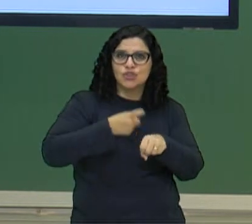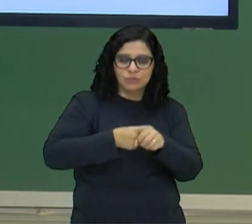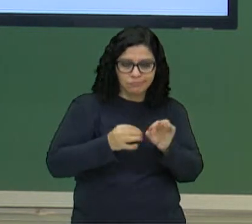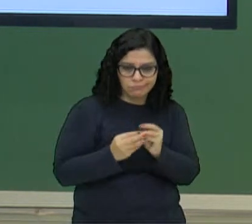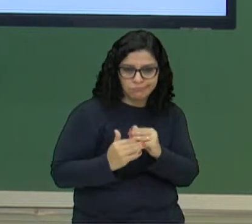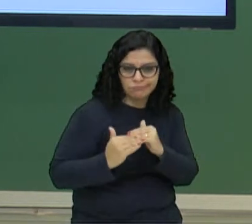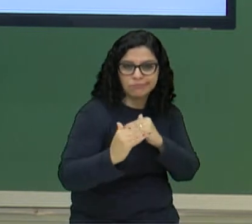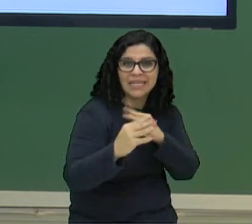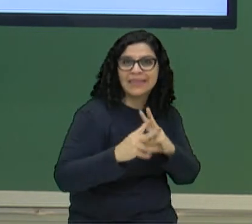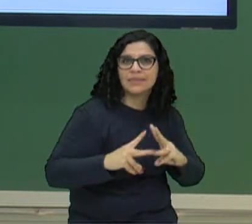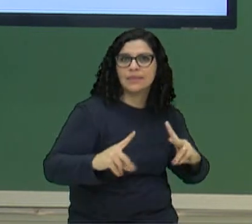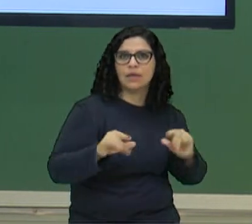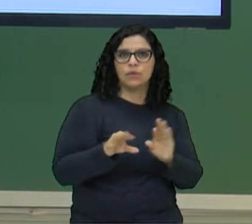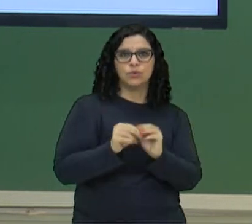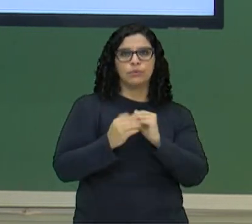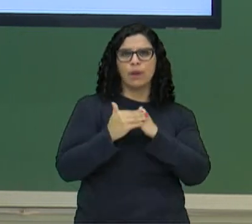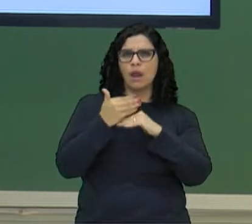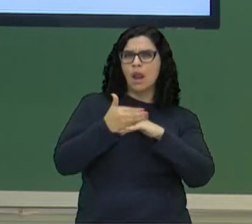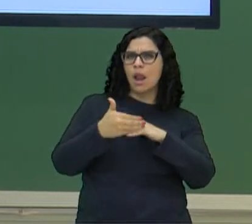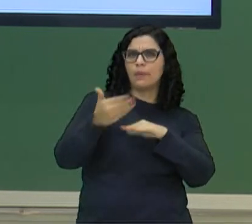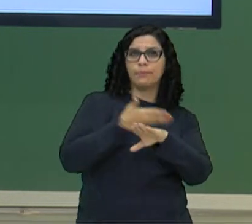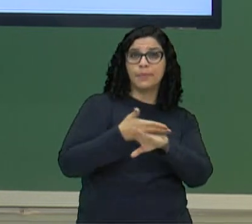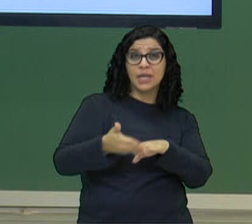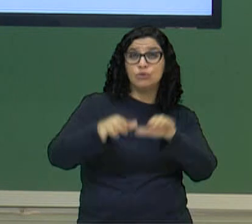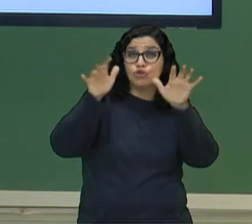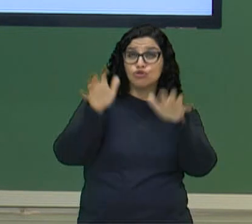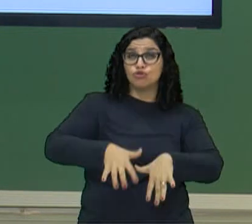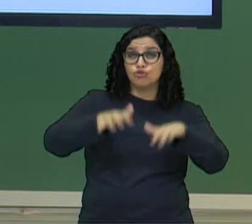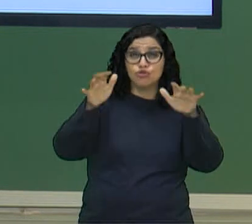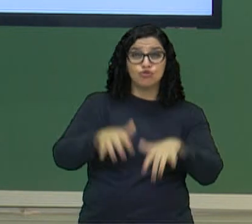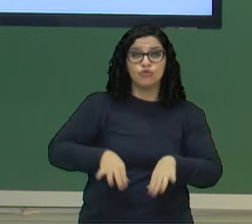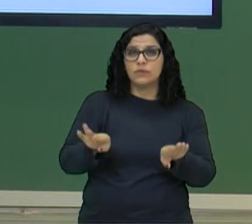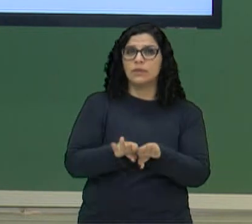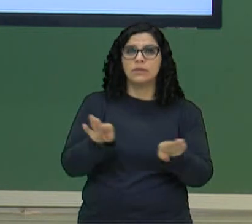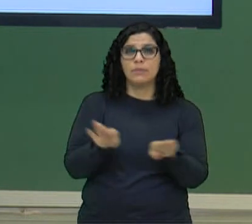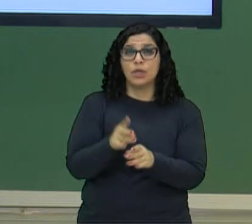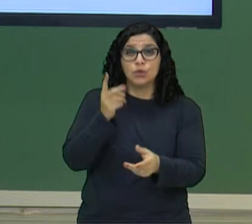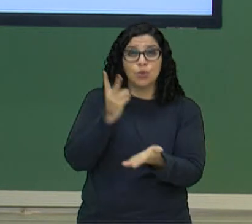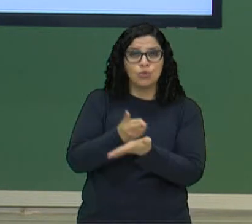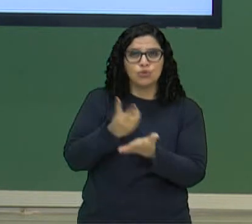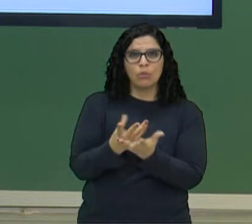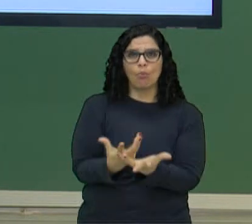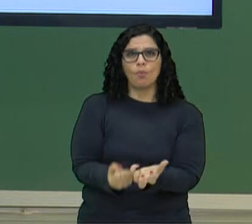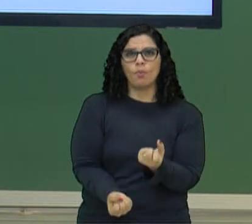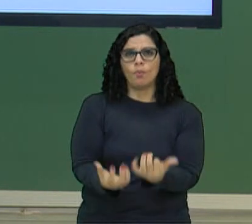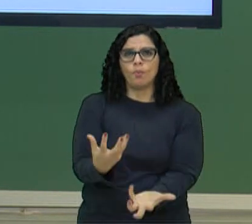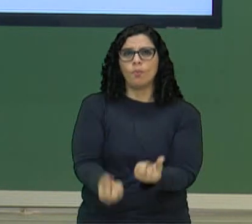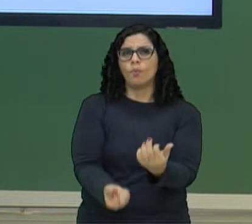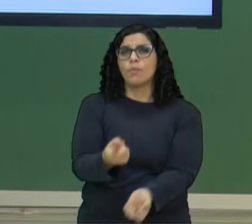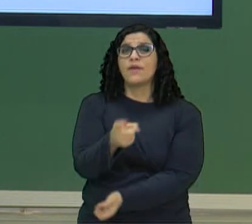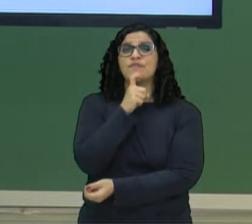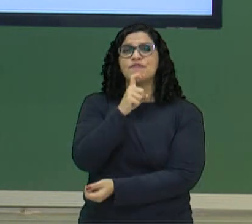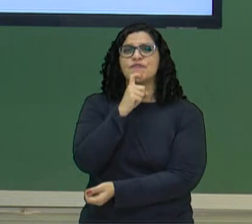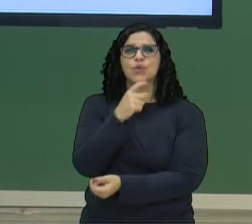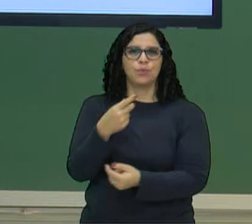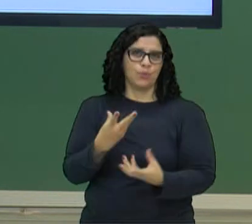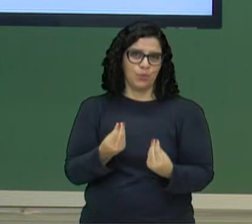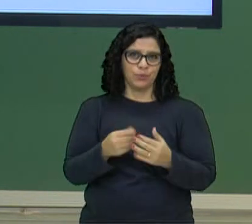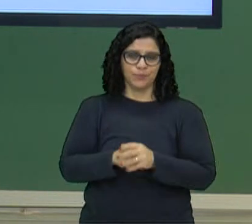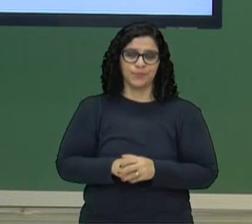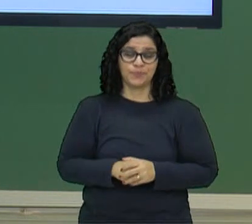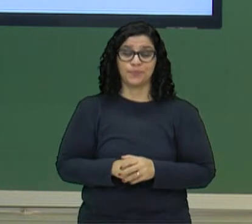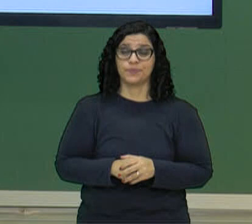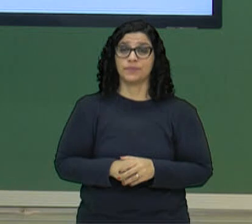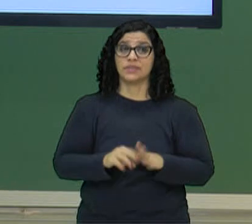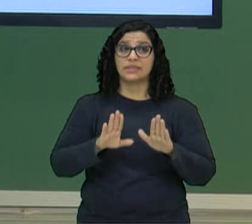congela, quando tem chuva, a água não evapora, ela persiste por muito tempo, porque a temperatura é baixíssima.